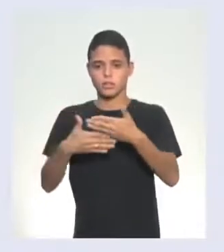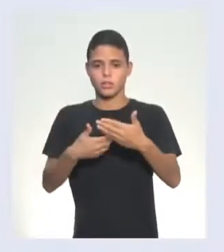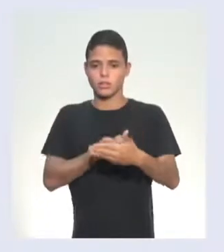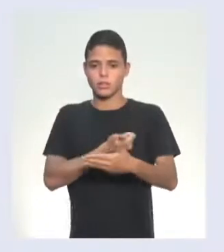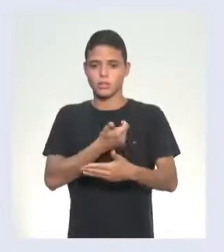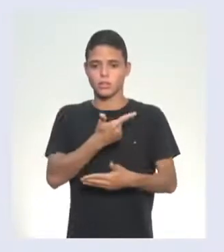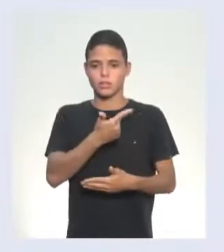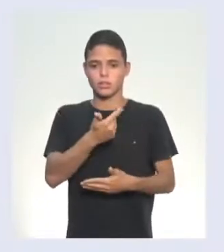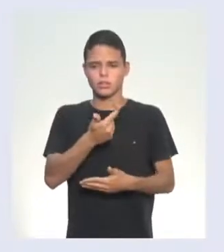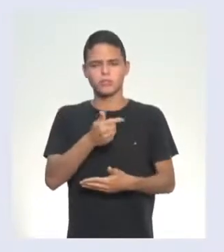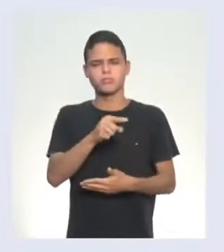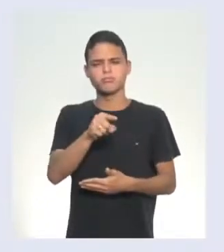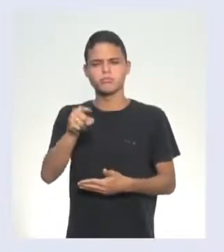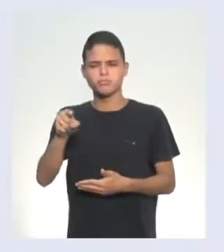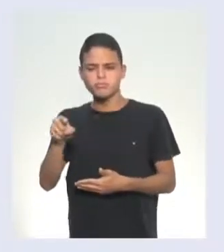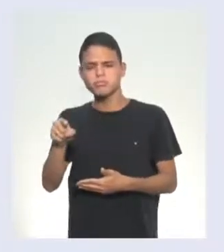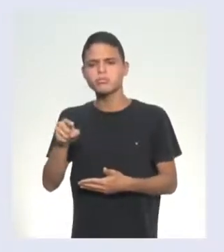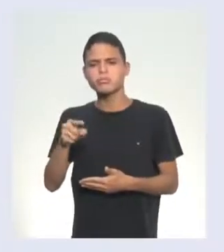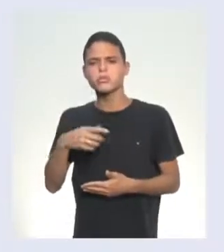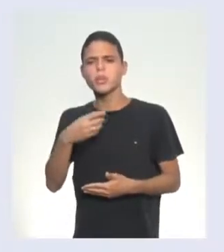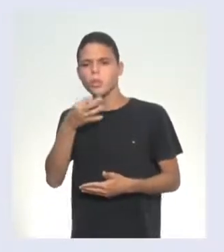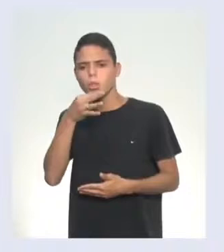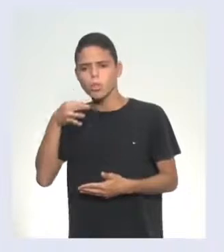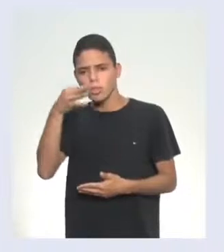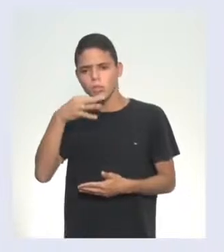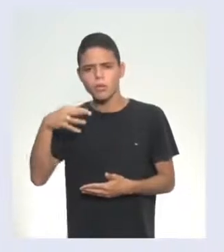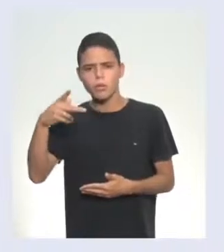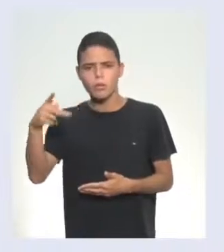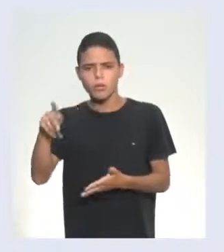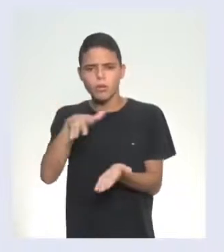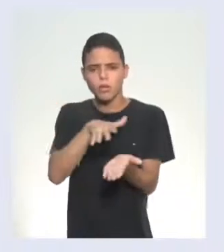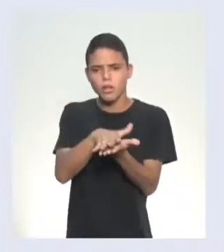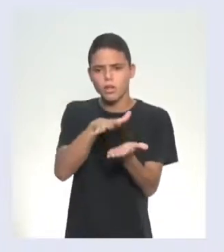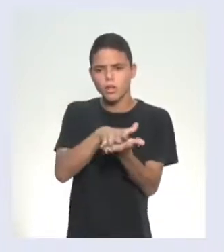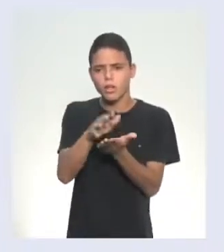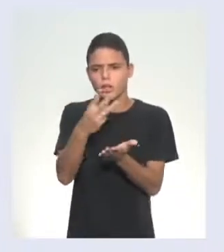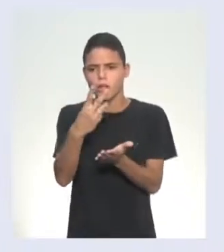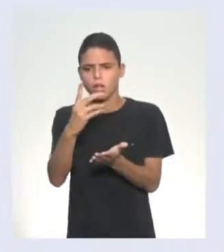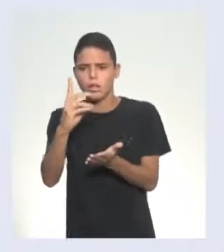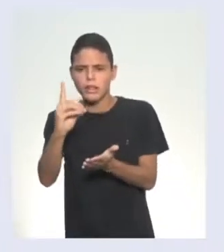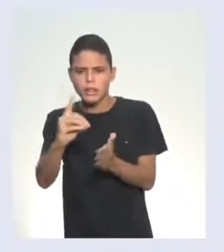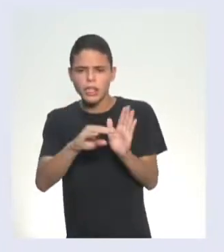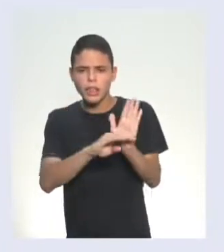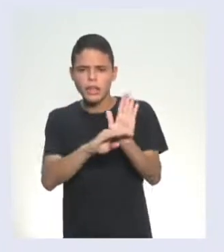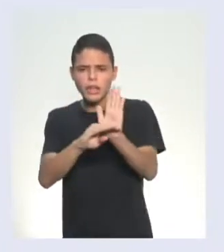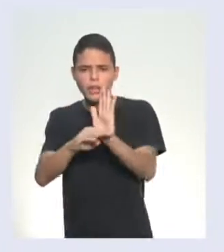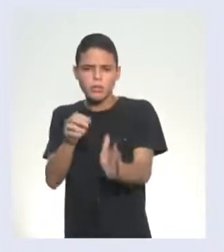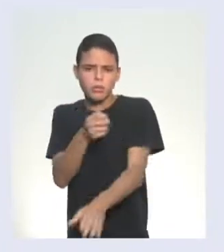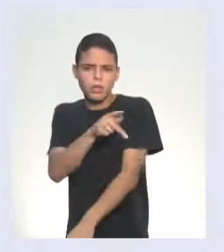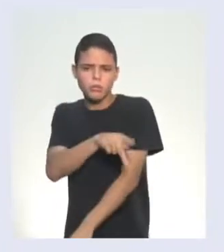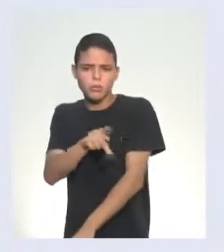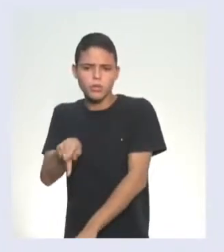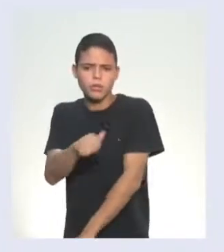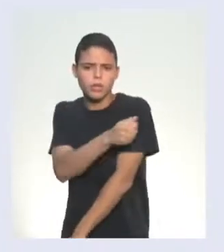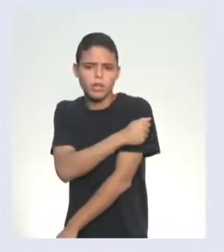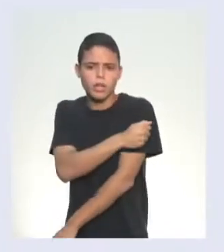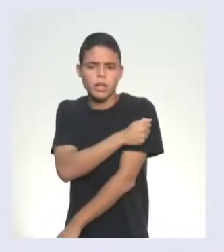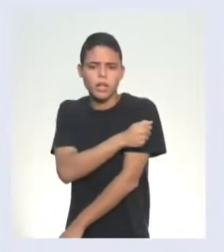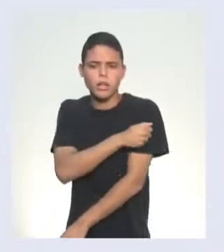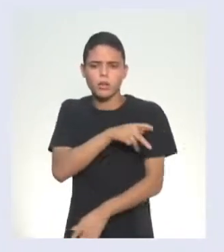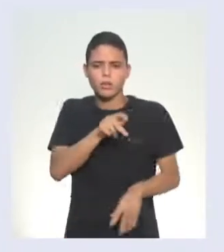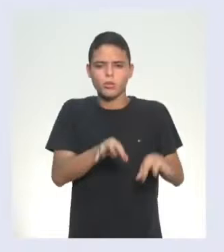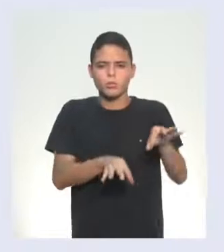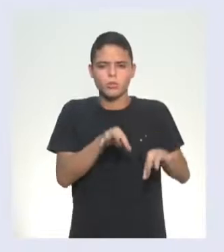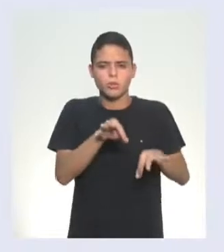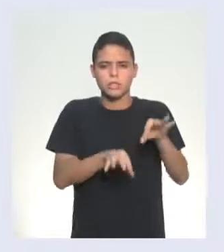Como você acha que uma impressora 3D pode ajudar os alunos e professores a concretizar suas ideias e projetos? Vamos